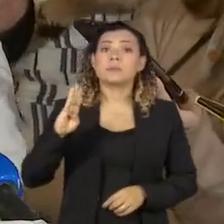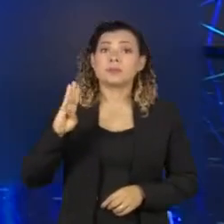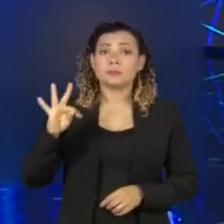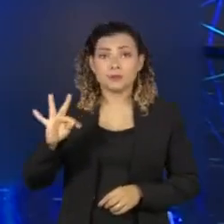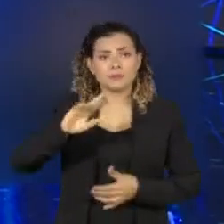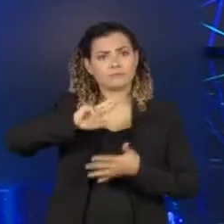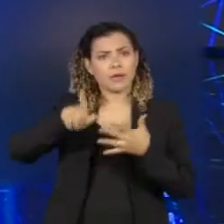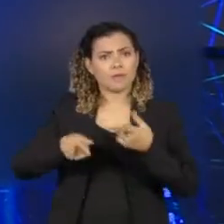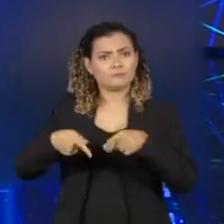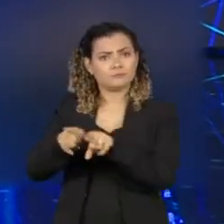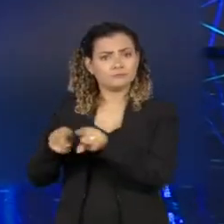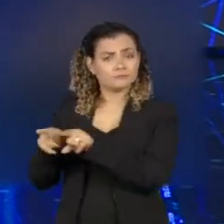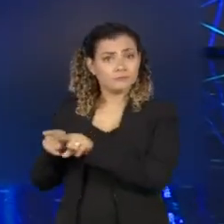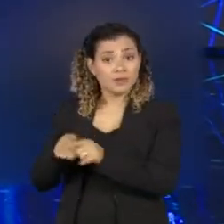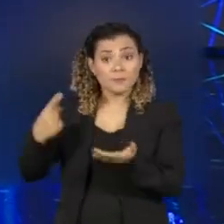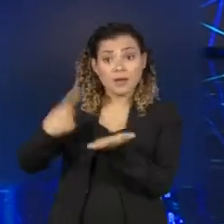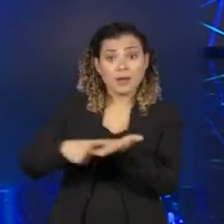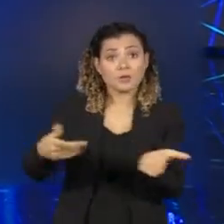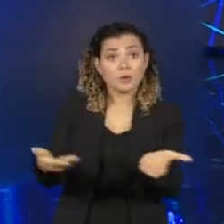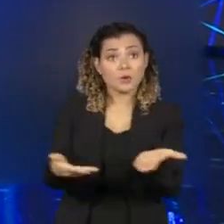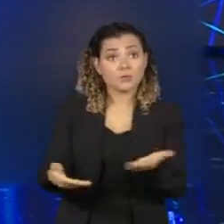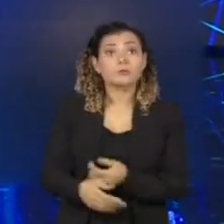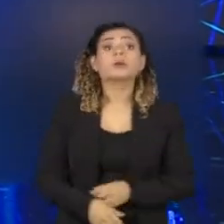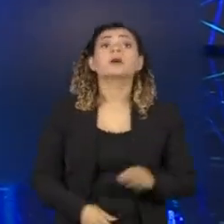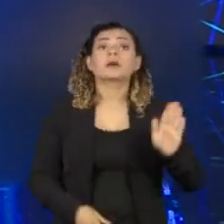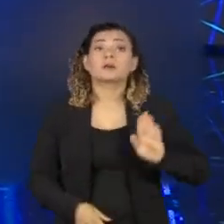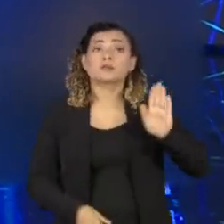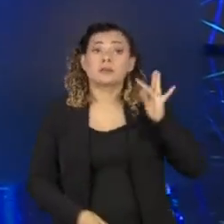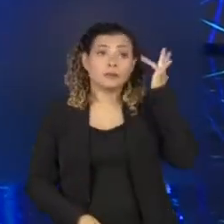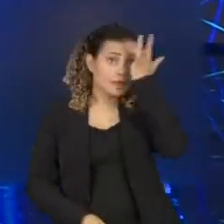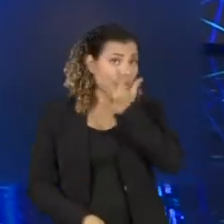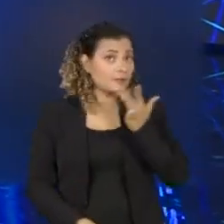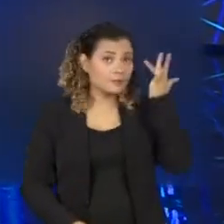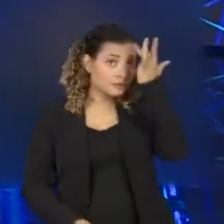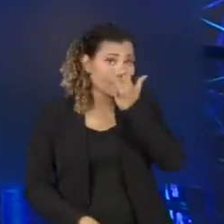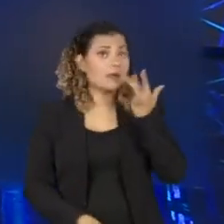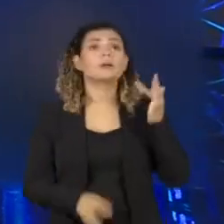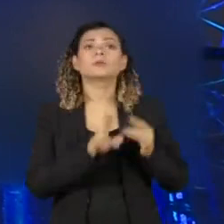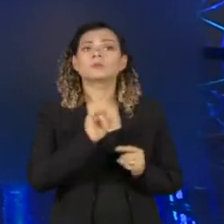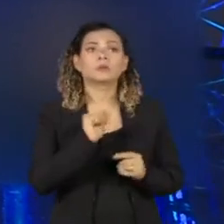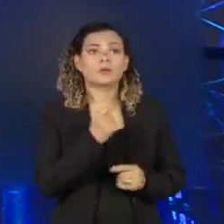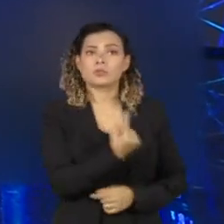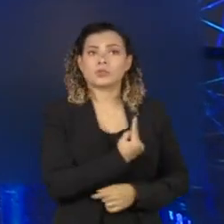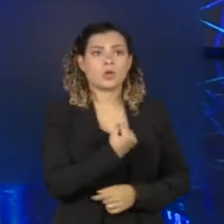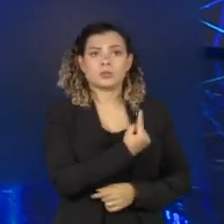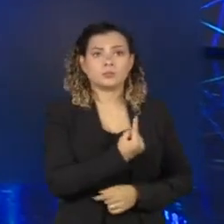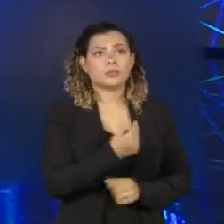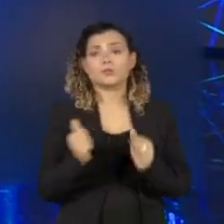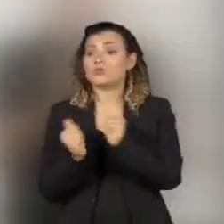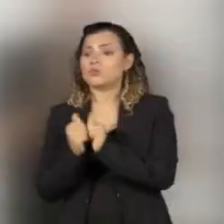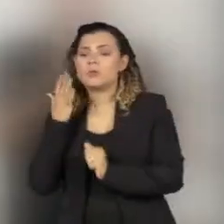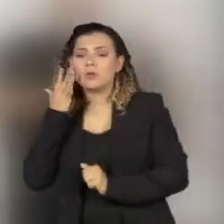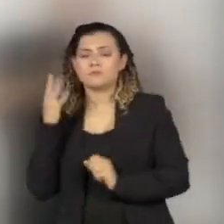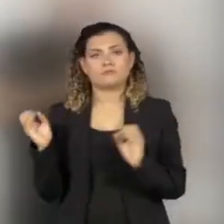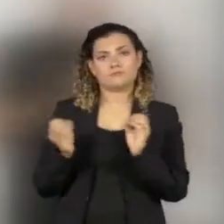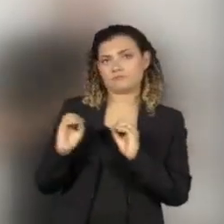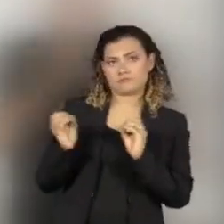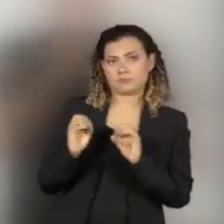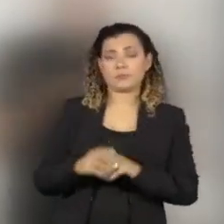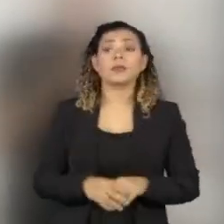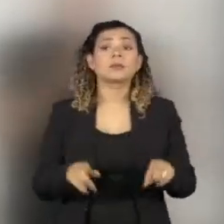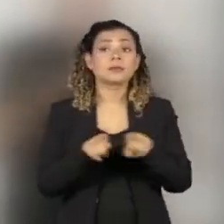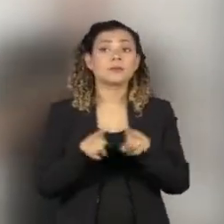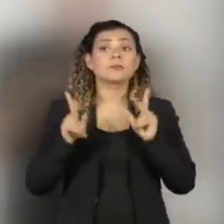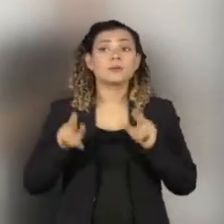FM marcado para hoje o candidato do PT Fernando Haddad será sabatinado sem a presença de Tarcísio o mesmo